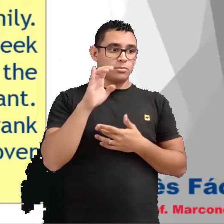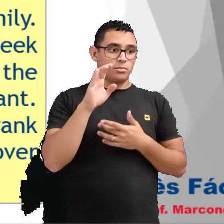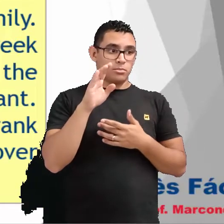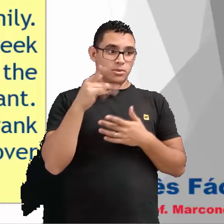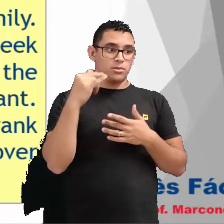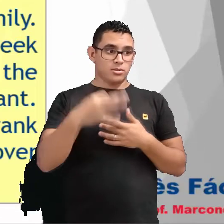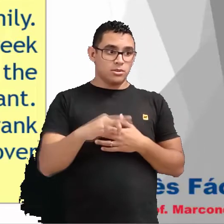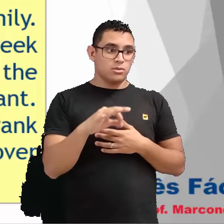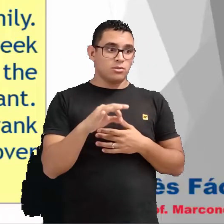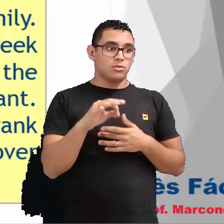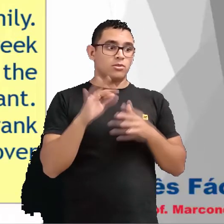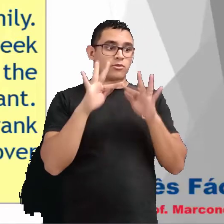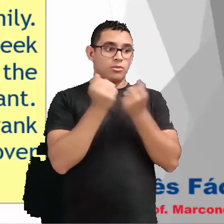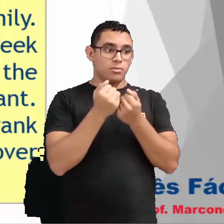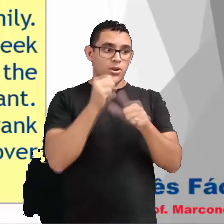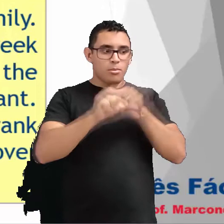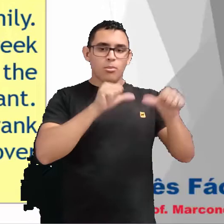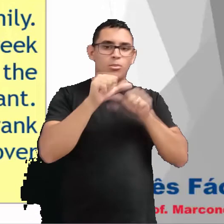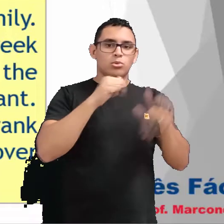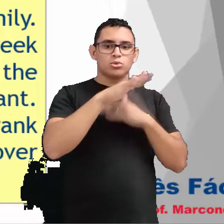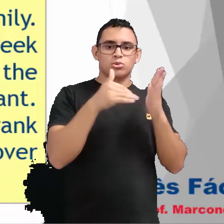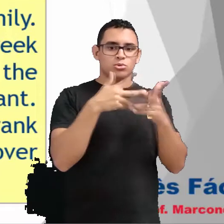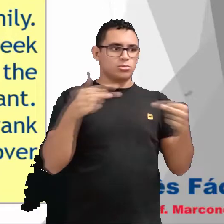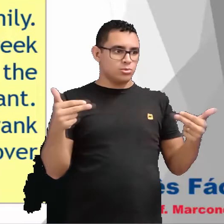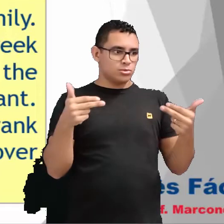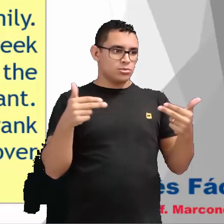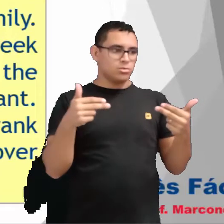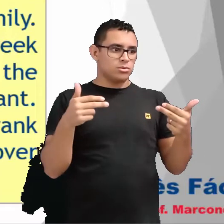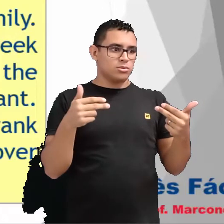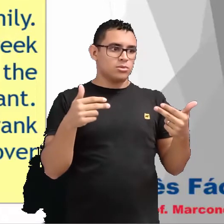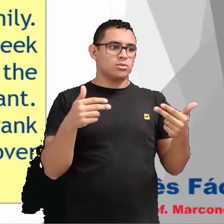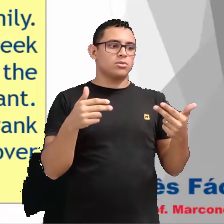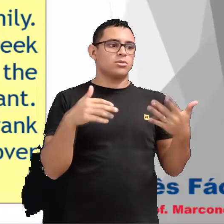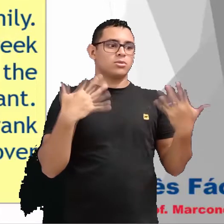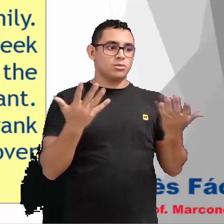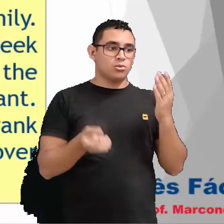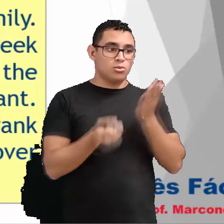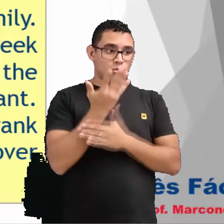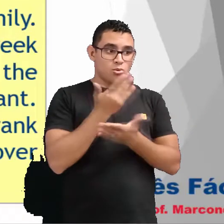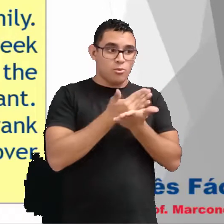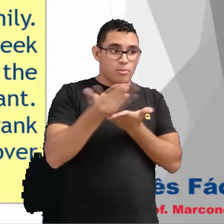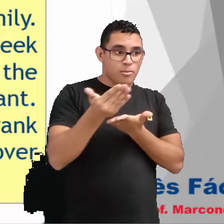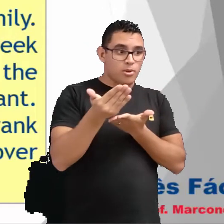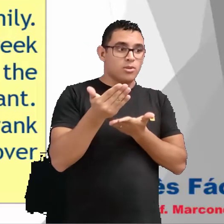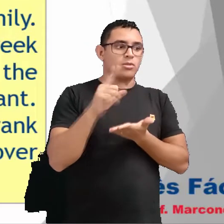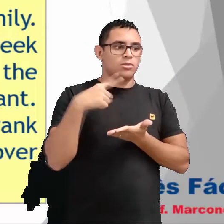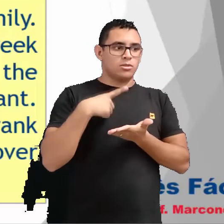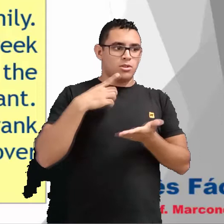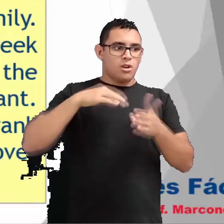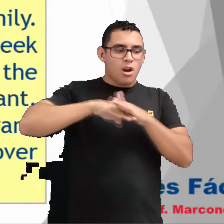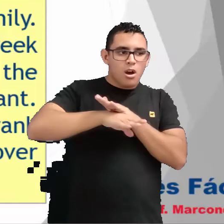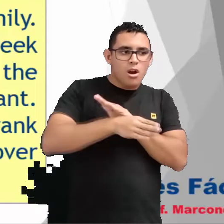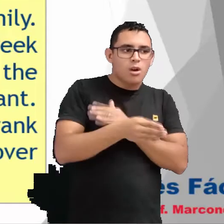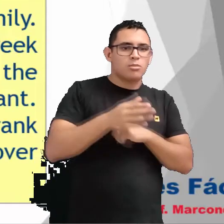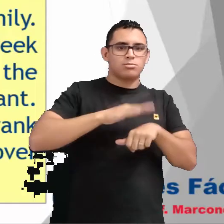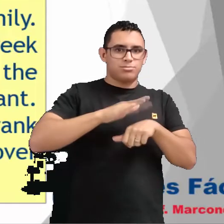regulares que nós vimos. Olha, ele muda completamente, né? Então, o verbo to go, que é o verbo ir, passa a ser, então, went. Nós veremos com mais calma, ok?